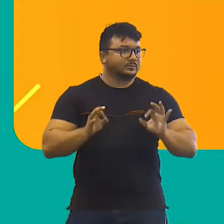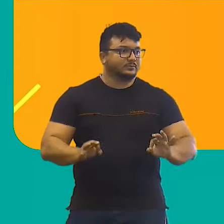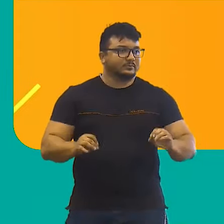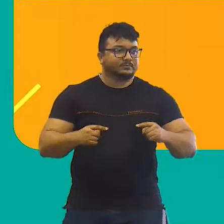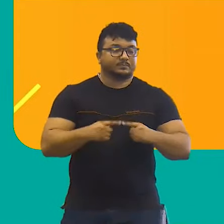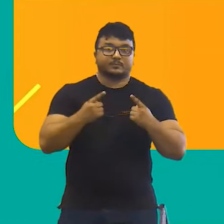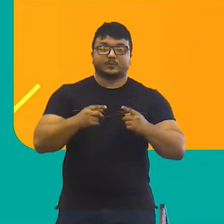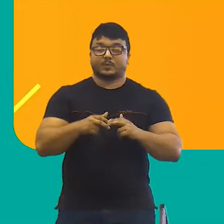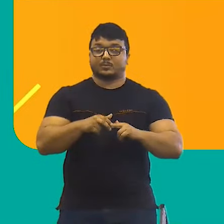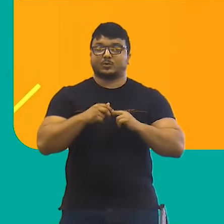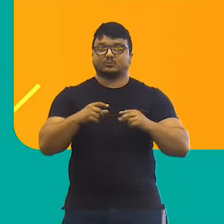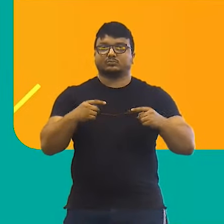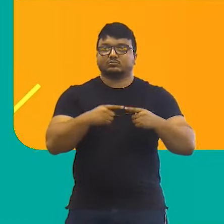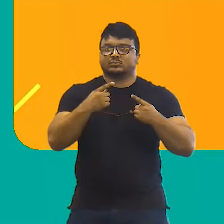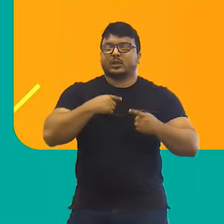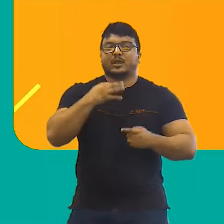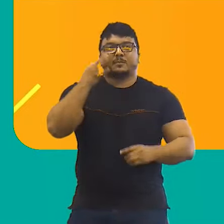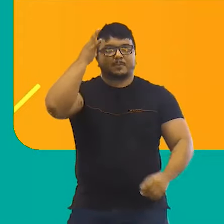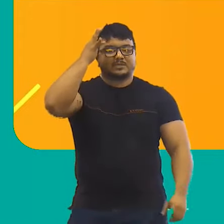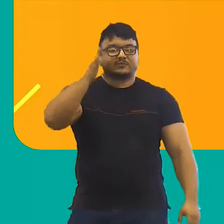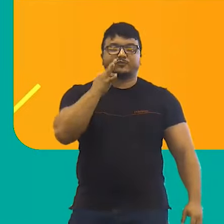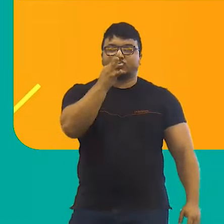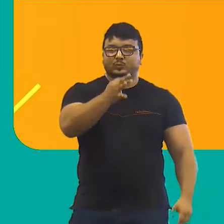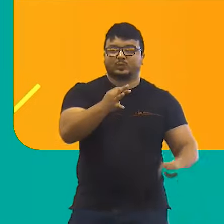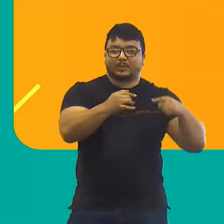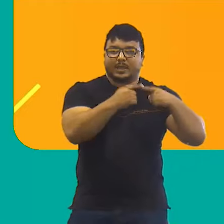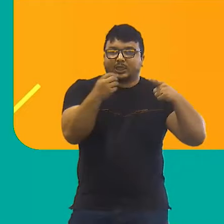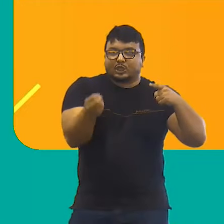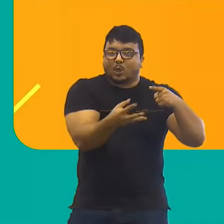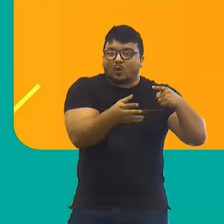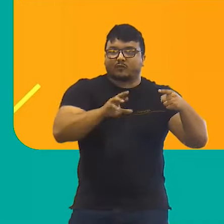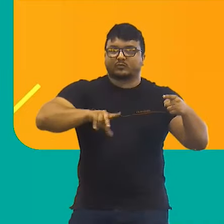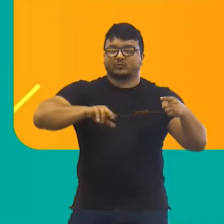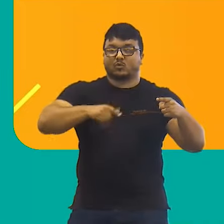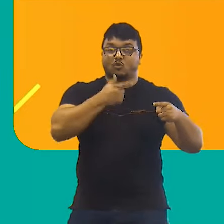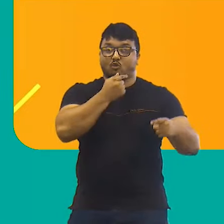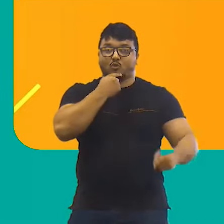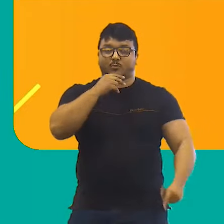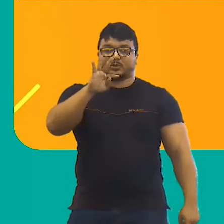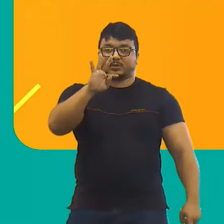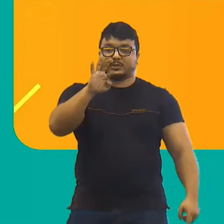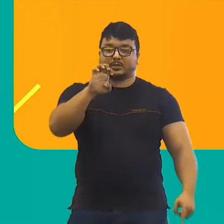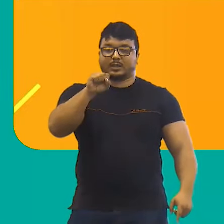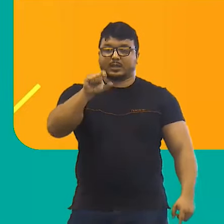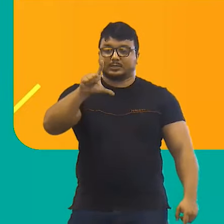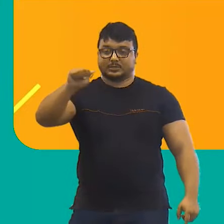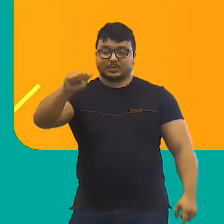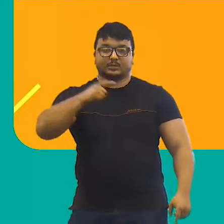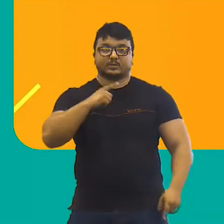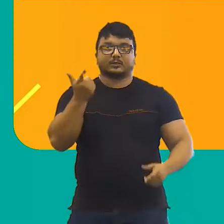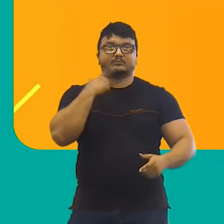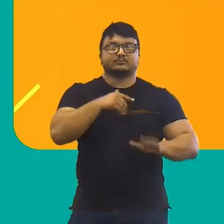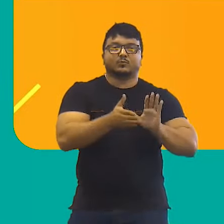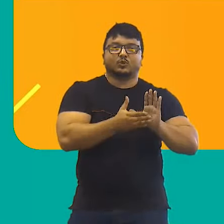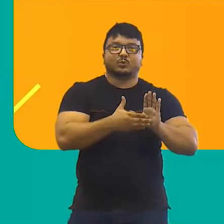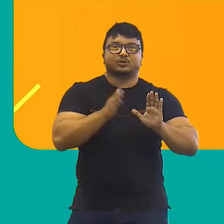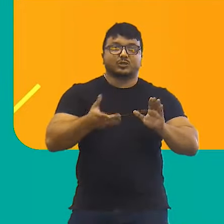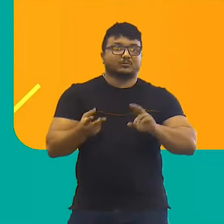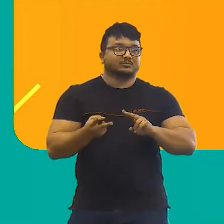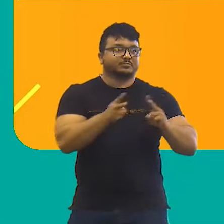A ideia pode soar futurista, mas não é nova. Nikola Tesla propôs teorias de transmissão sem fio